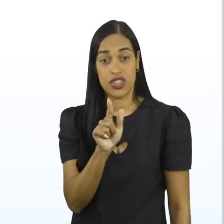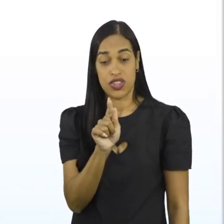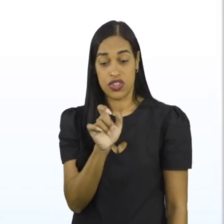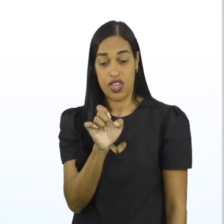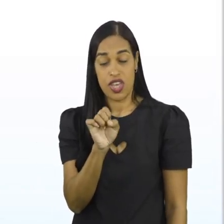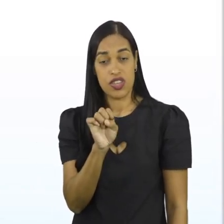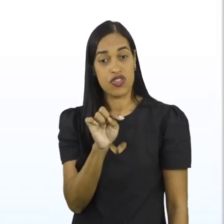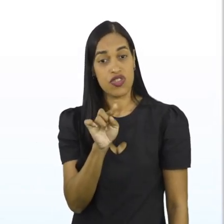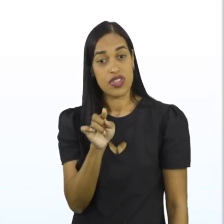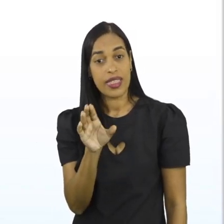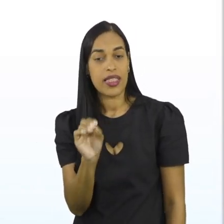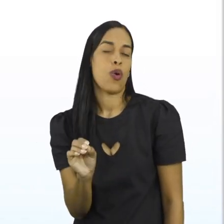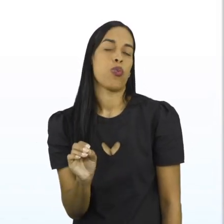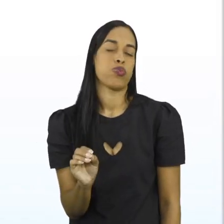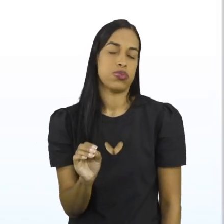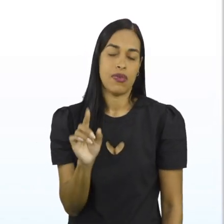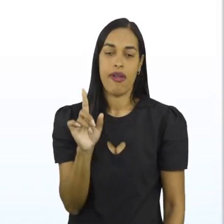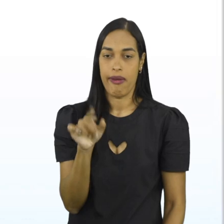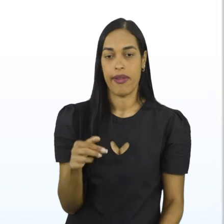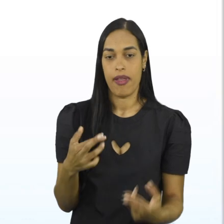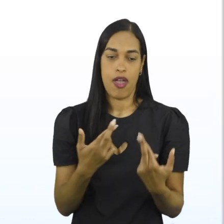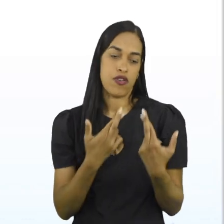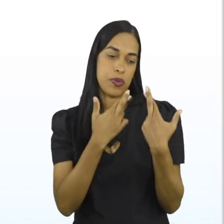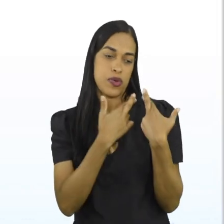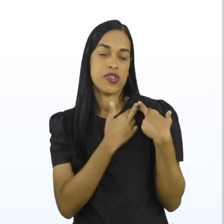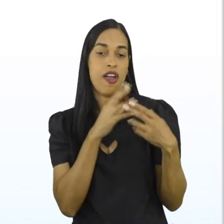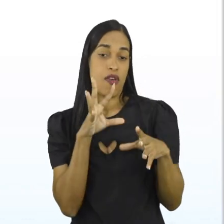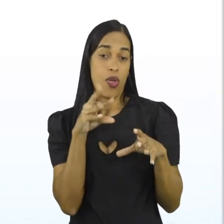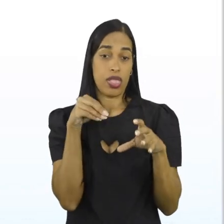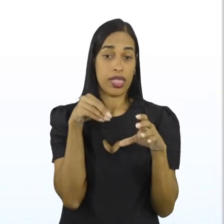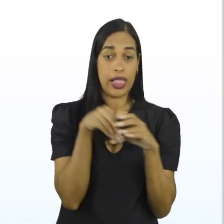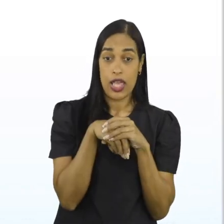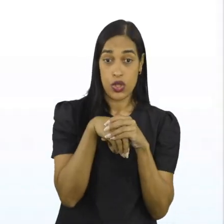Preste atenção, ele vai ser responsável pela digestão